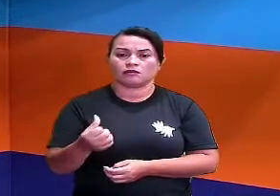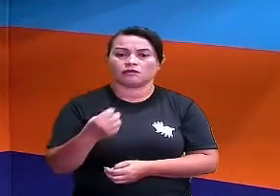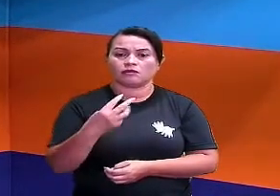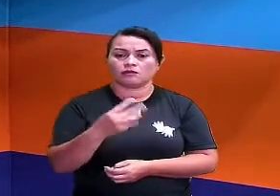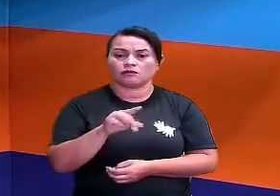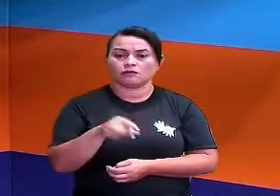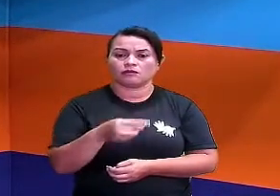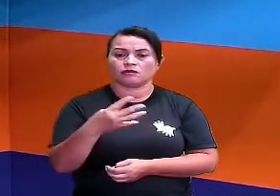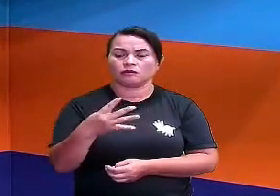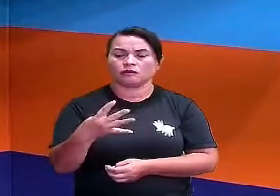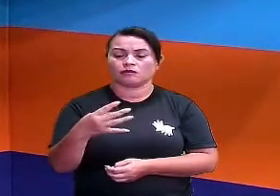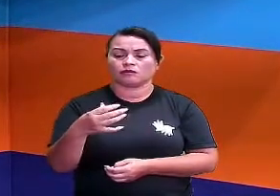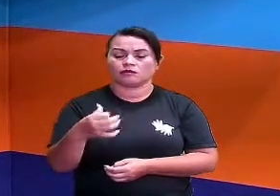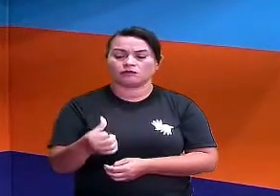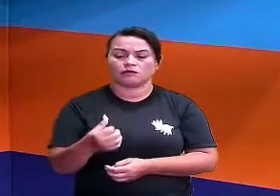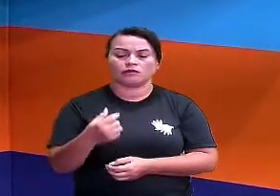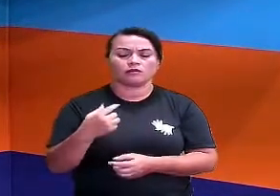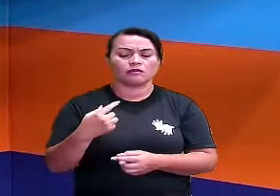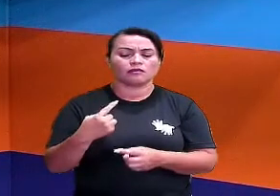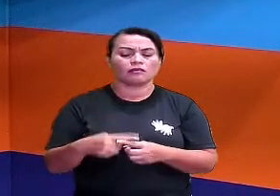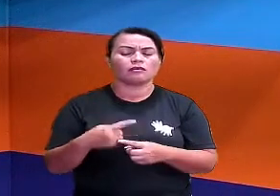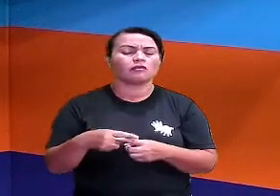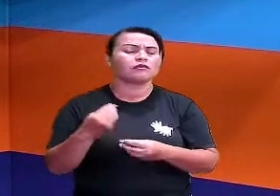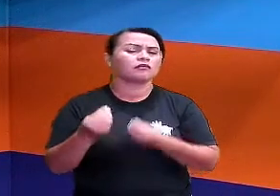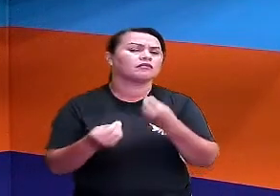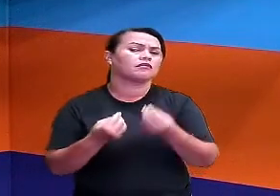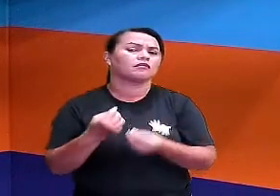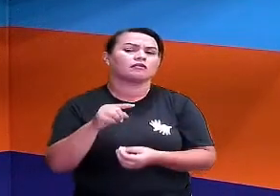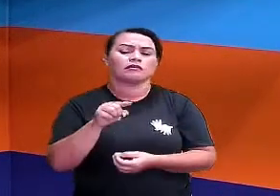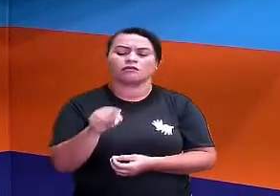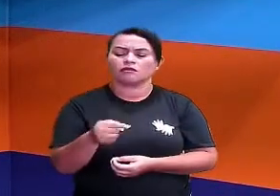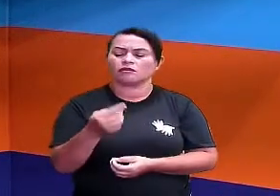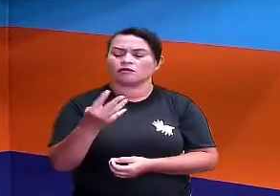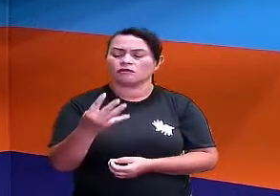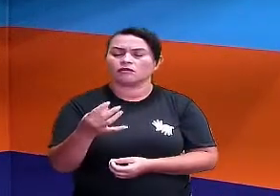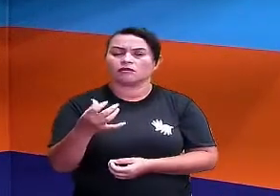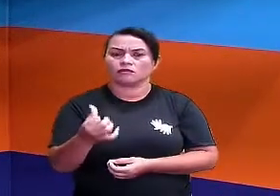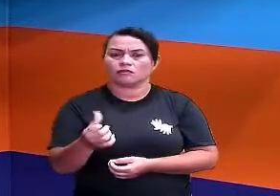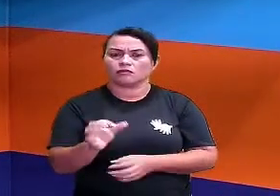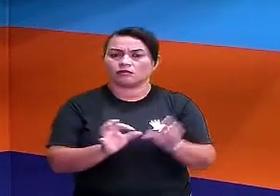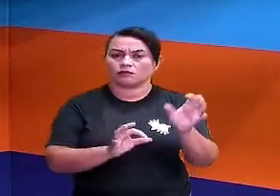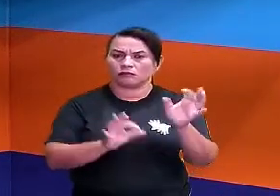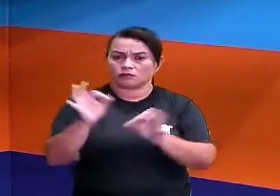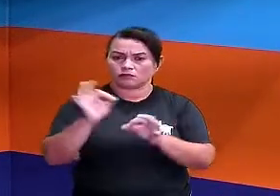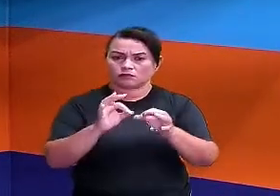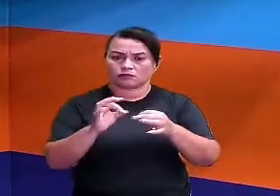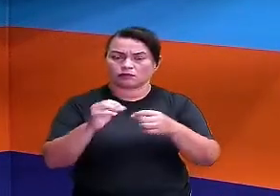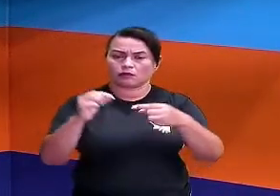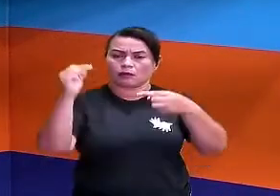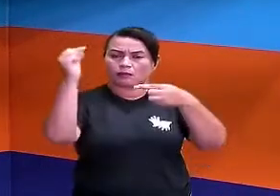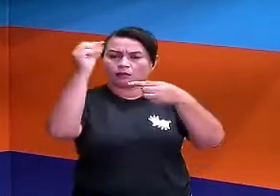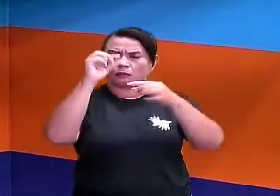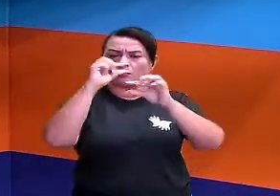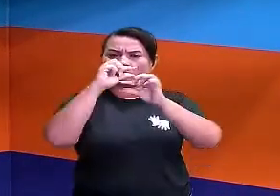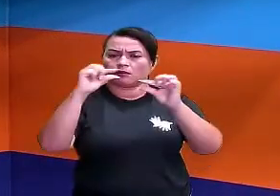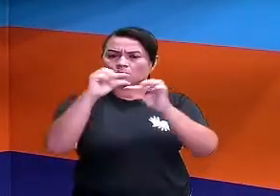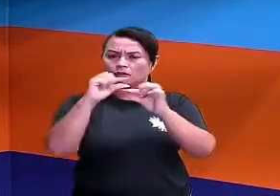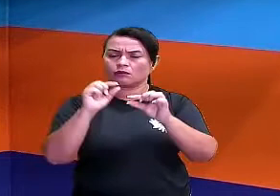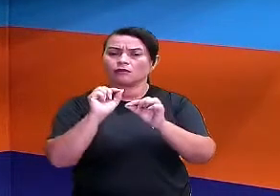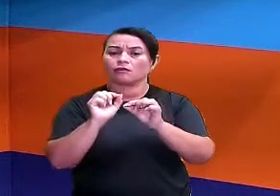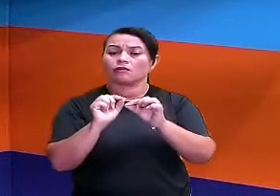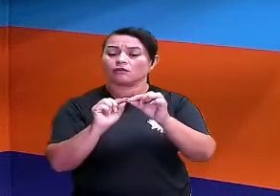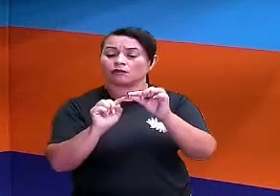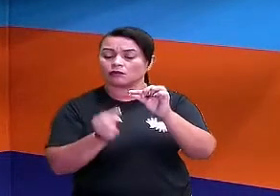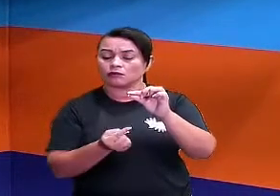3,46. Por que 0,46? Porque quando a gente armar a conta aí na adição, a vírgula vai estar